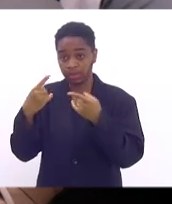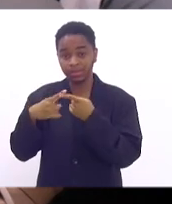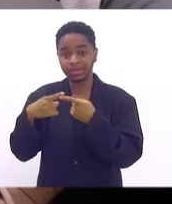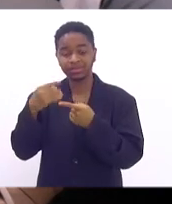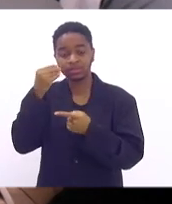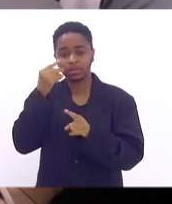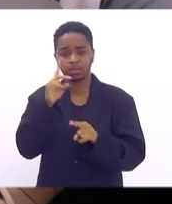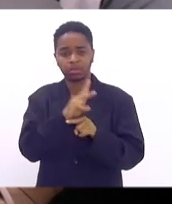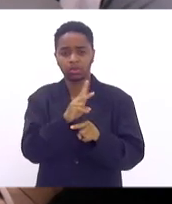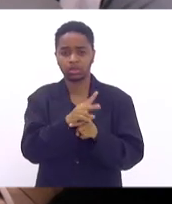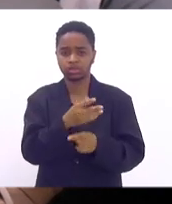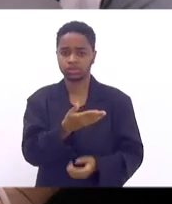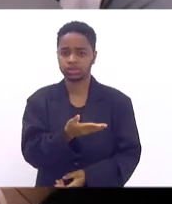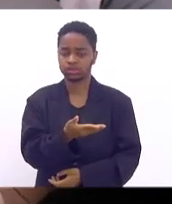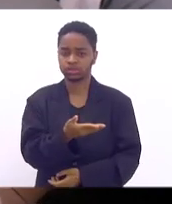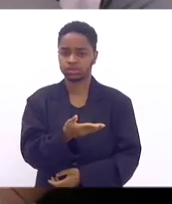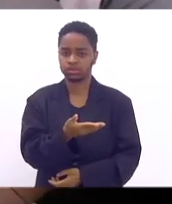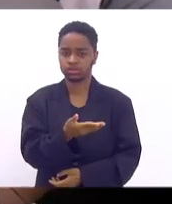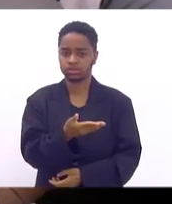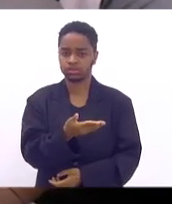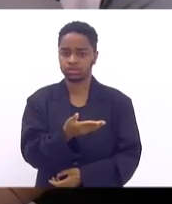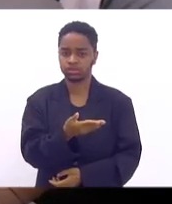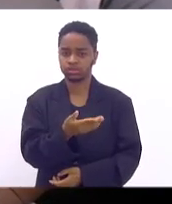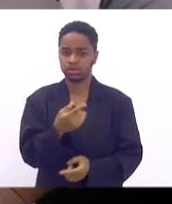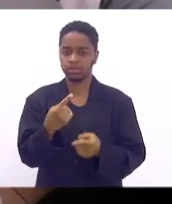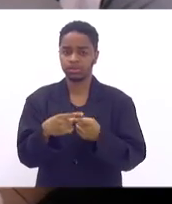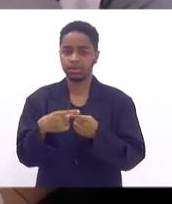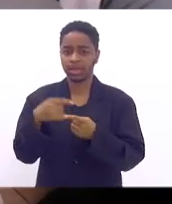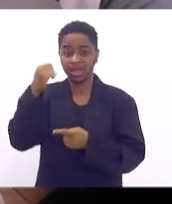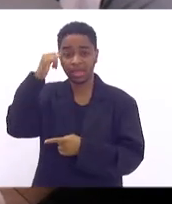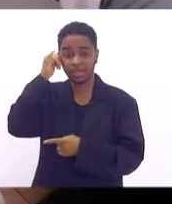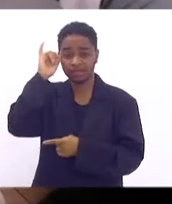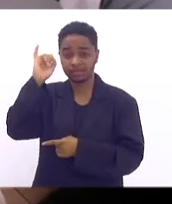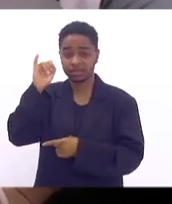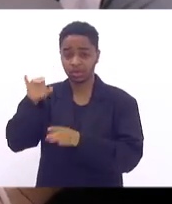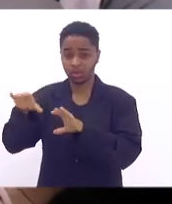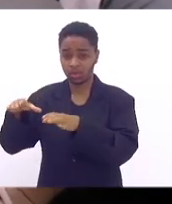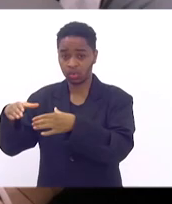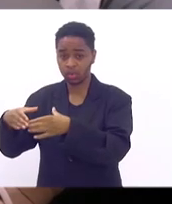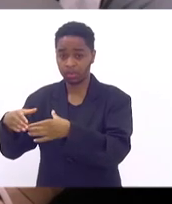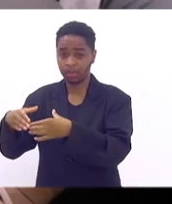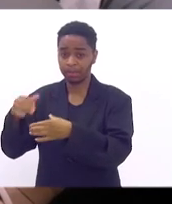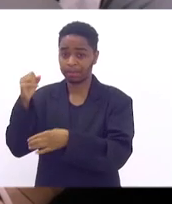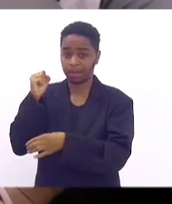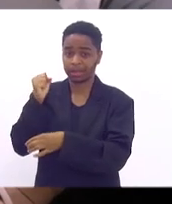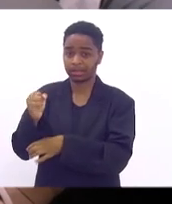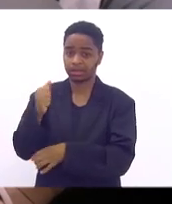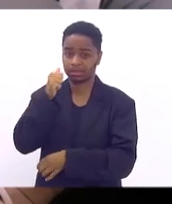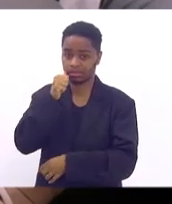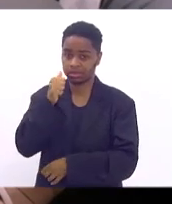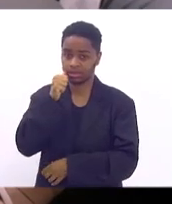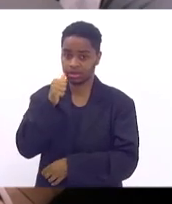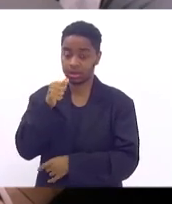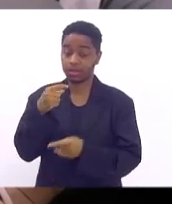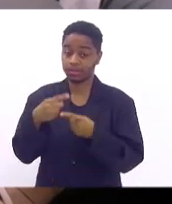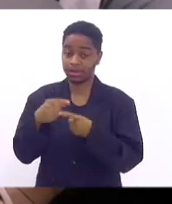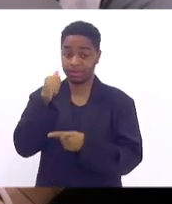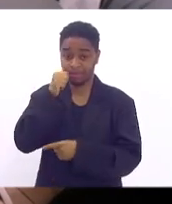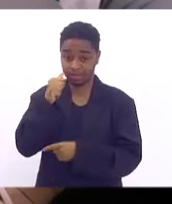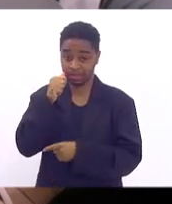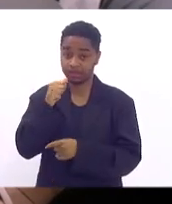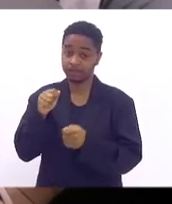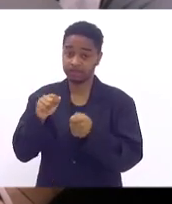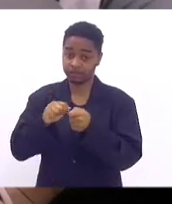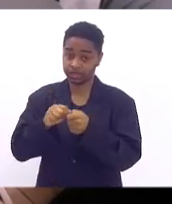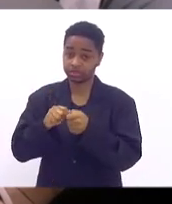protegê-la, para que ela não fosse morta pelo comando local. Ela aprontou, e o